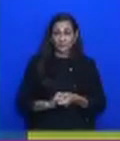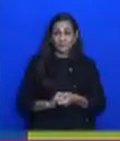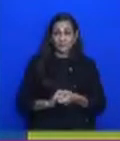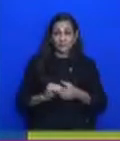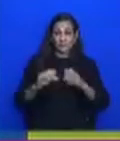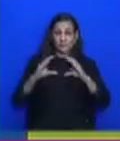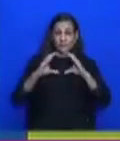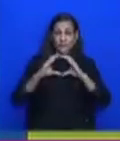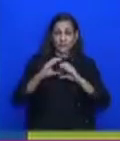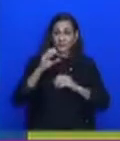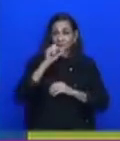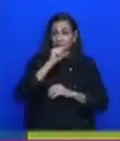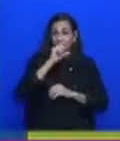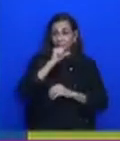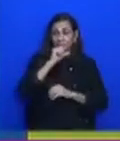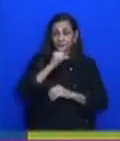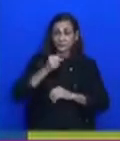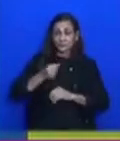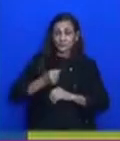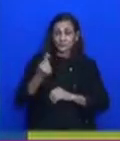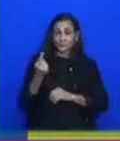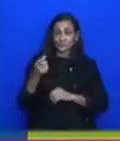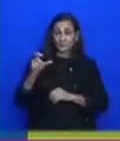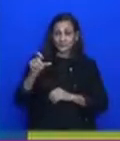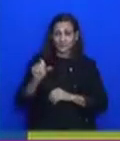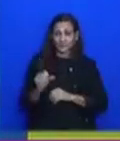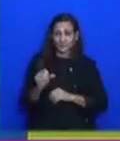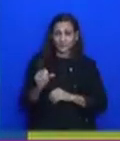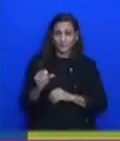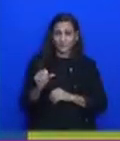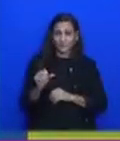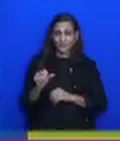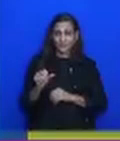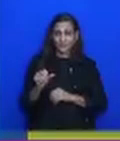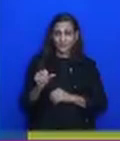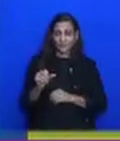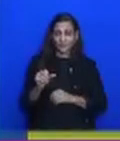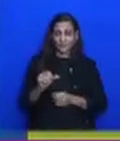Bola laranja, número 19. Laranja 19.